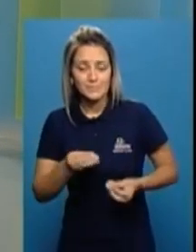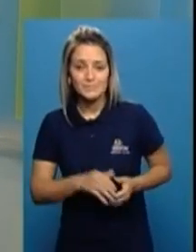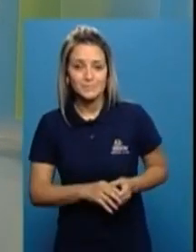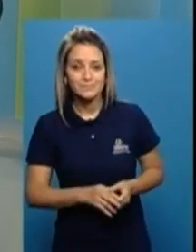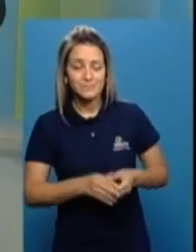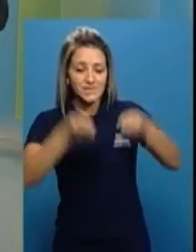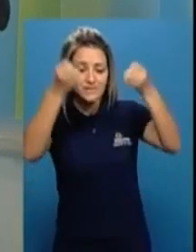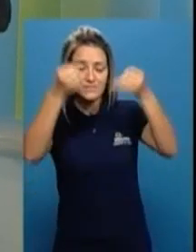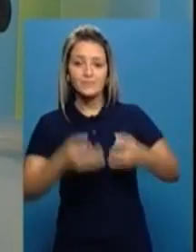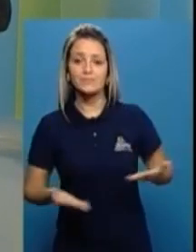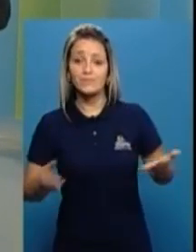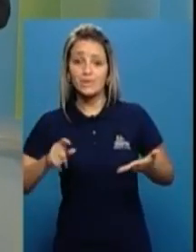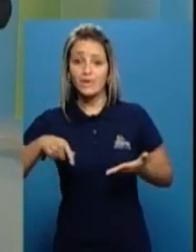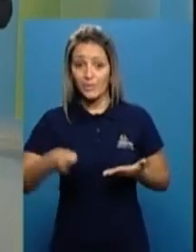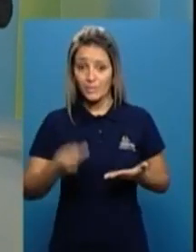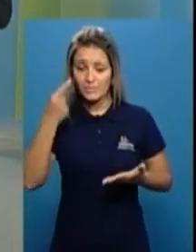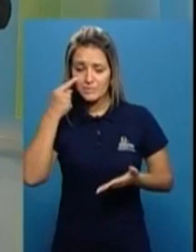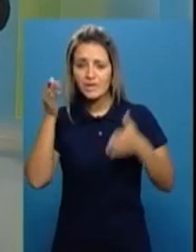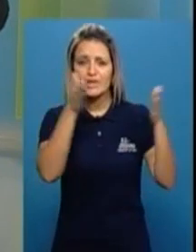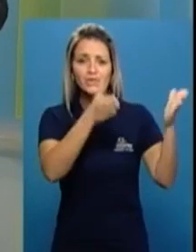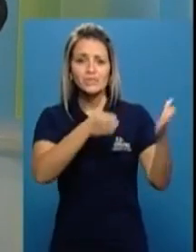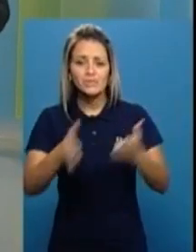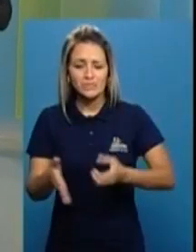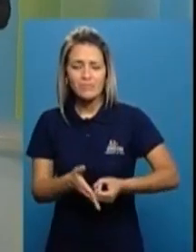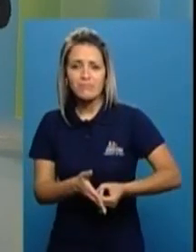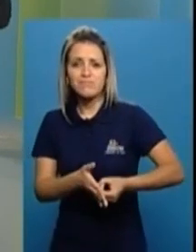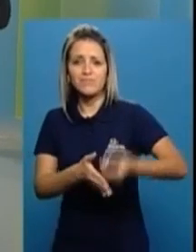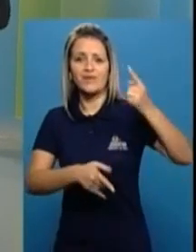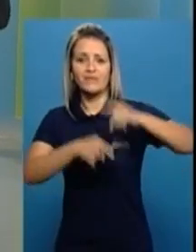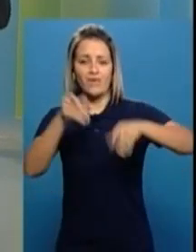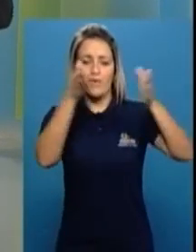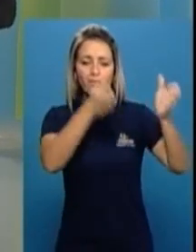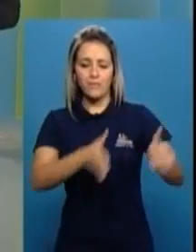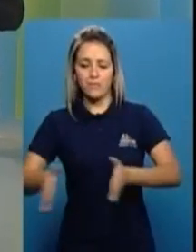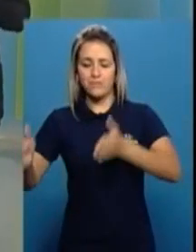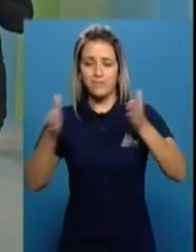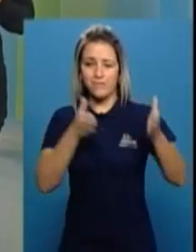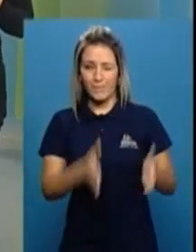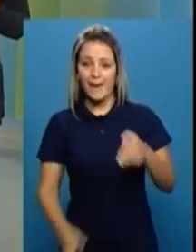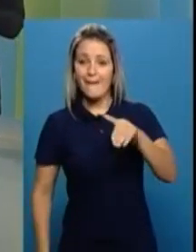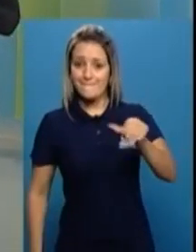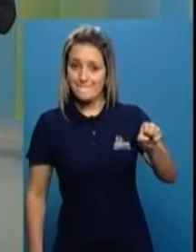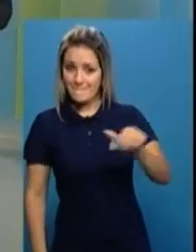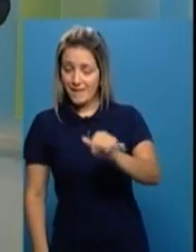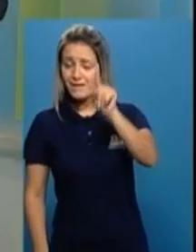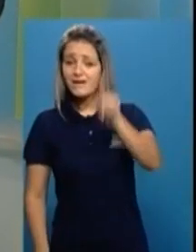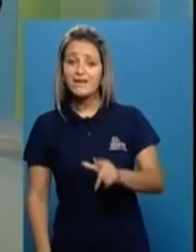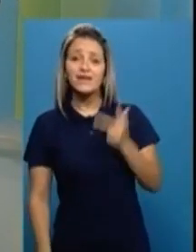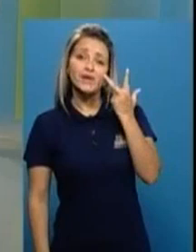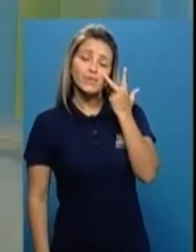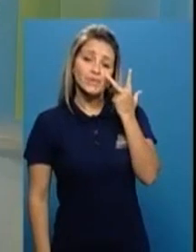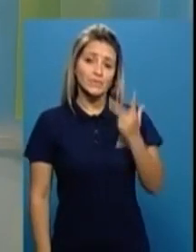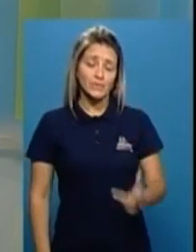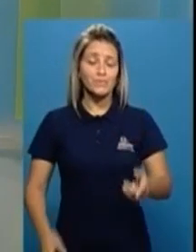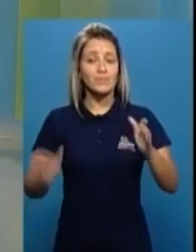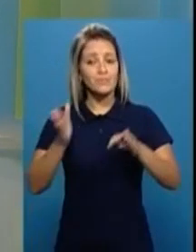de produção em massa, que vem a ser um dos tipos de produção. E por ser o mais comum, daremos um